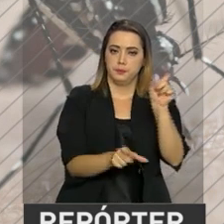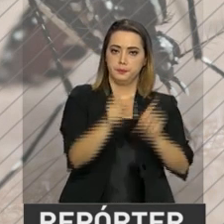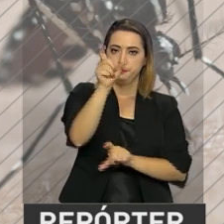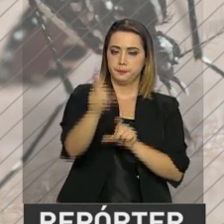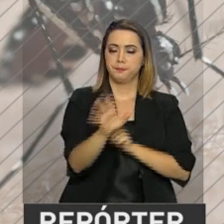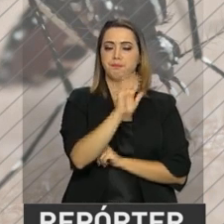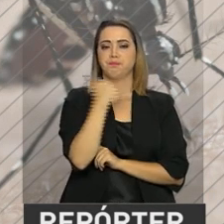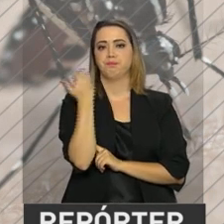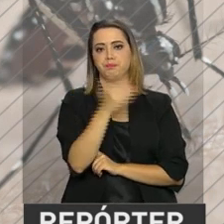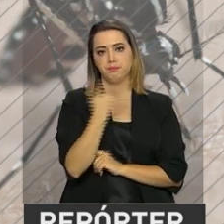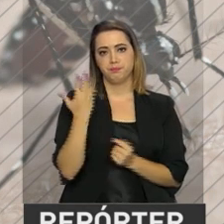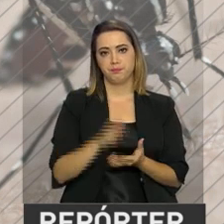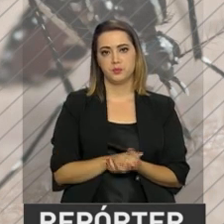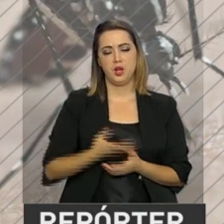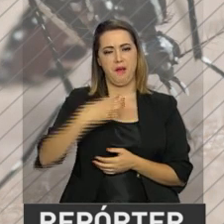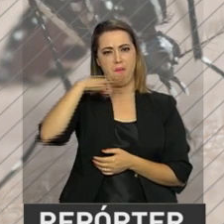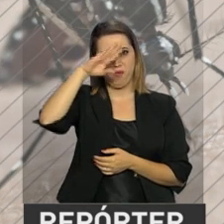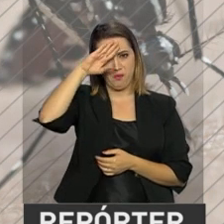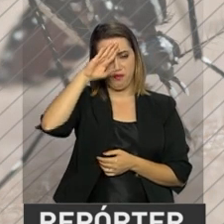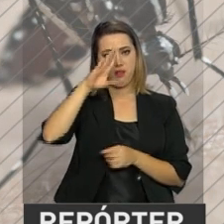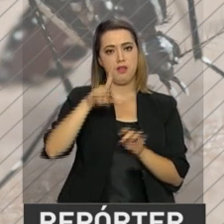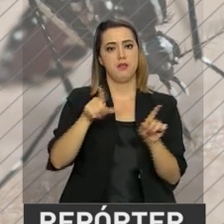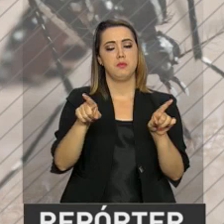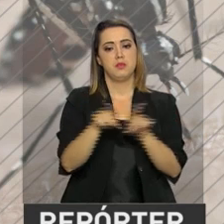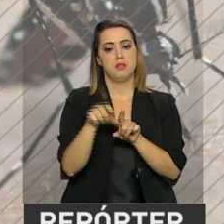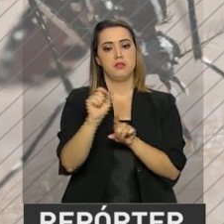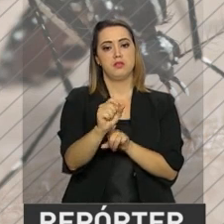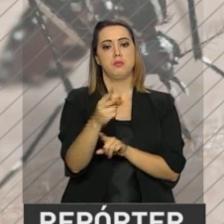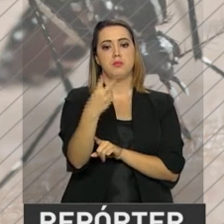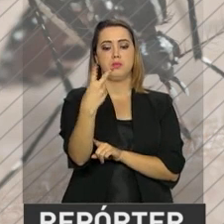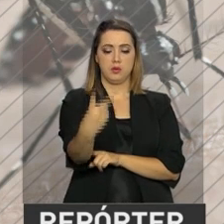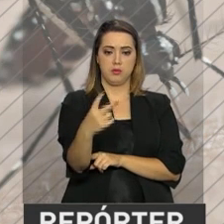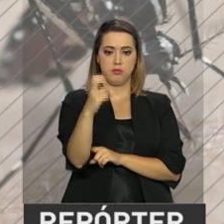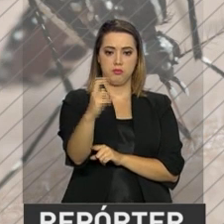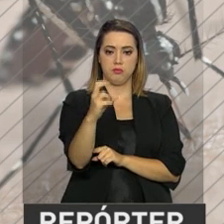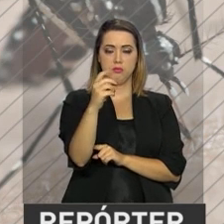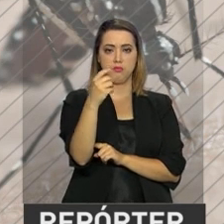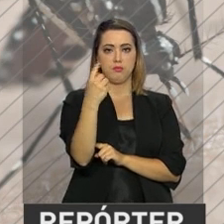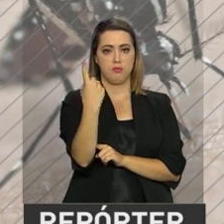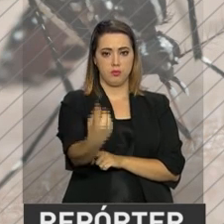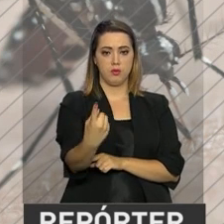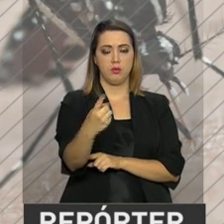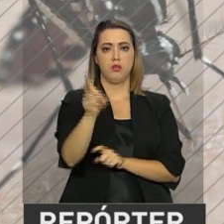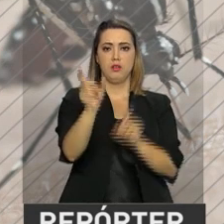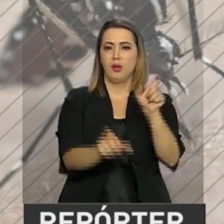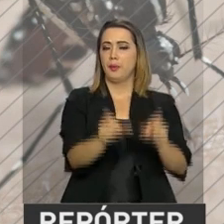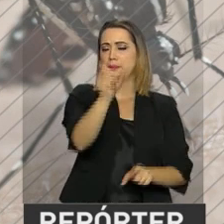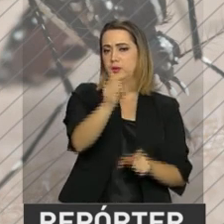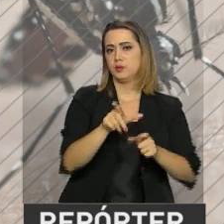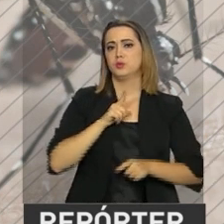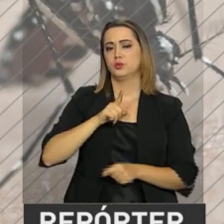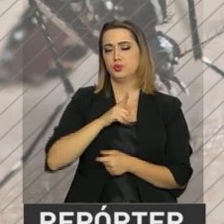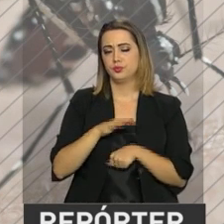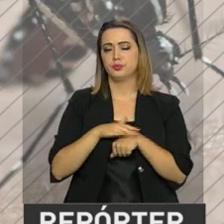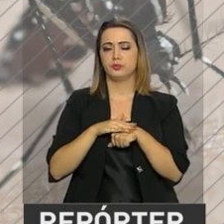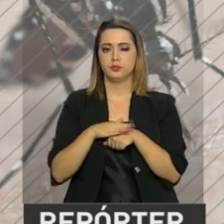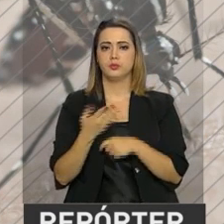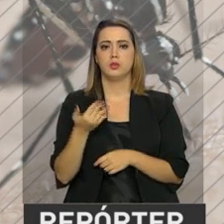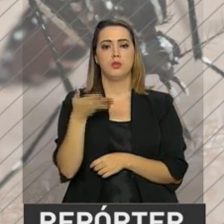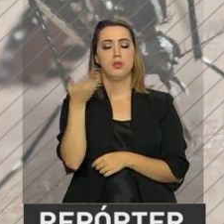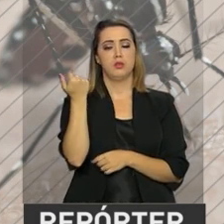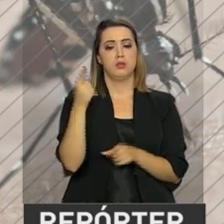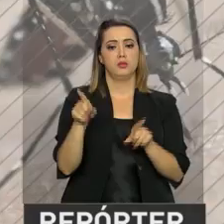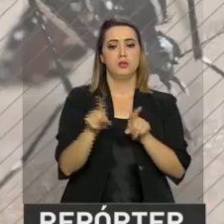No caso da febre chikungunya, foram 251 mil casos suspeitos este ano. Em 2015, foram